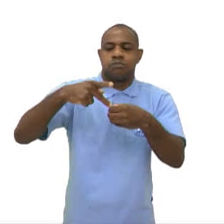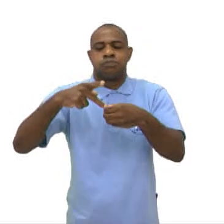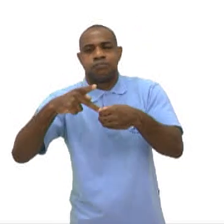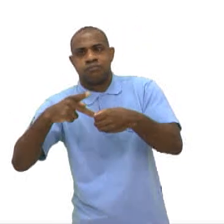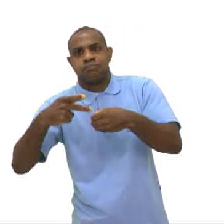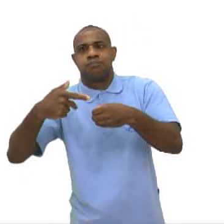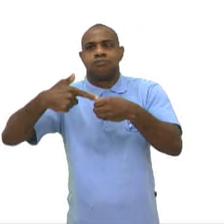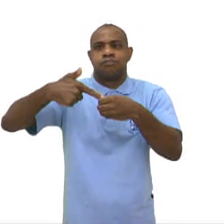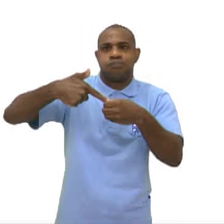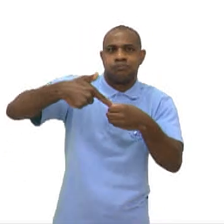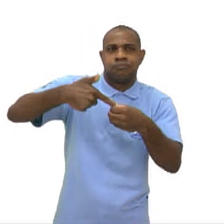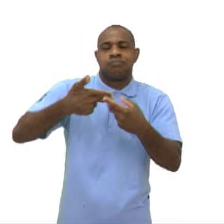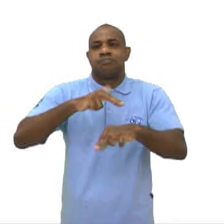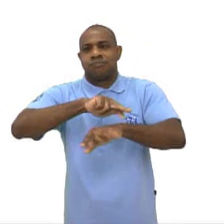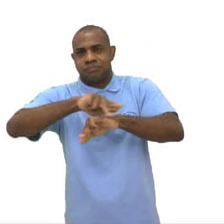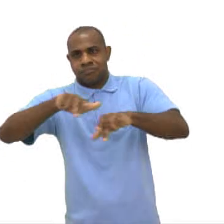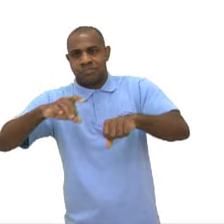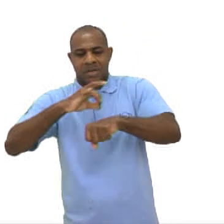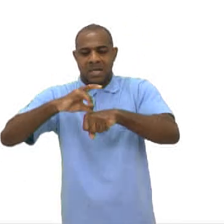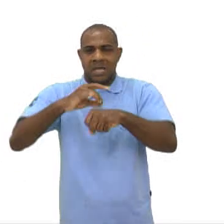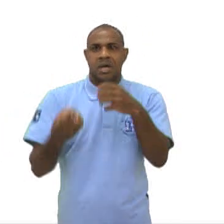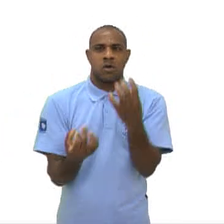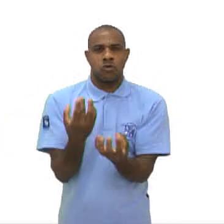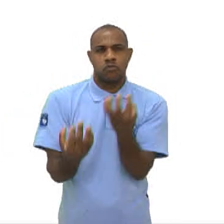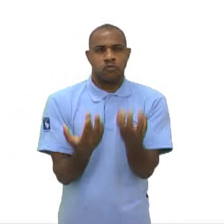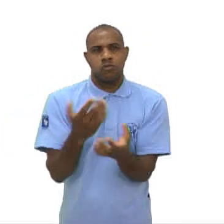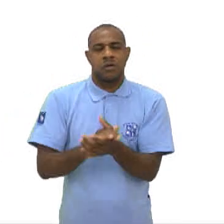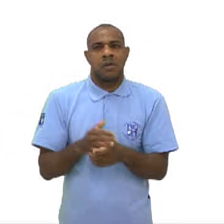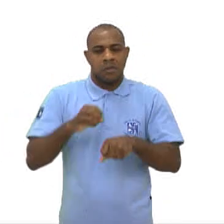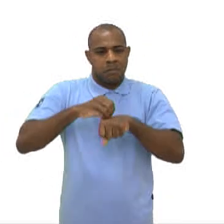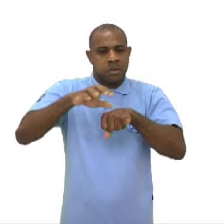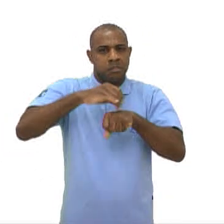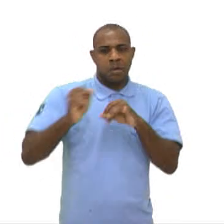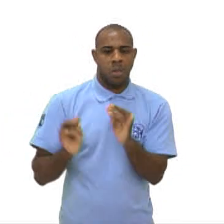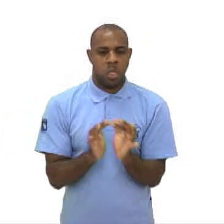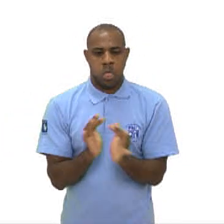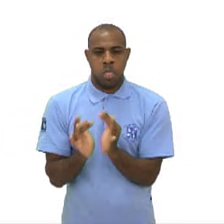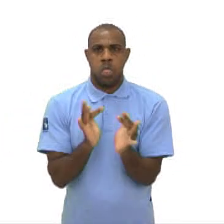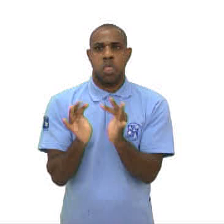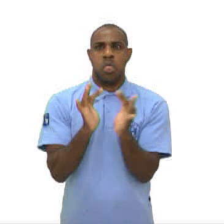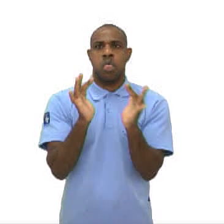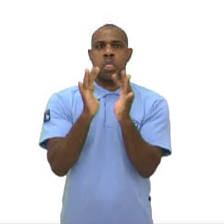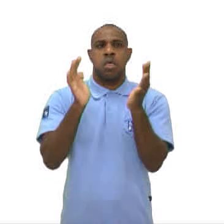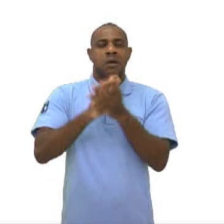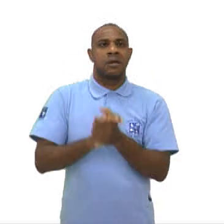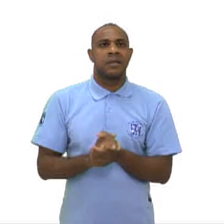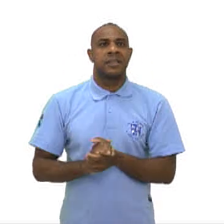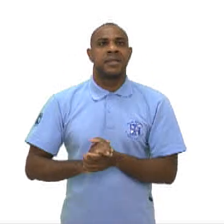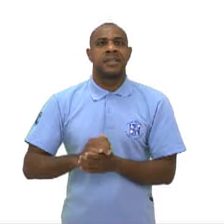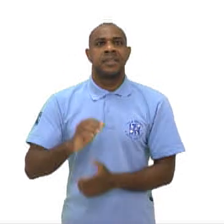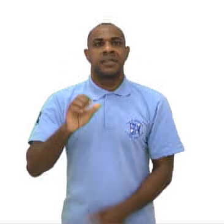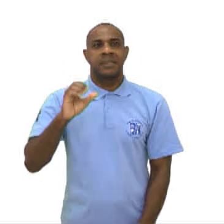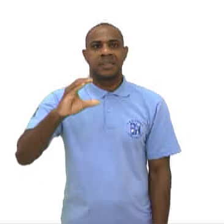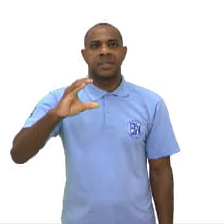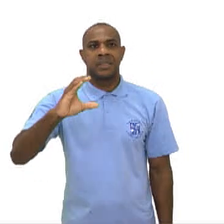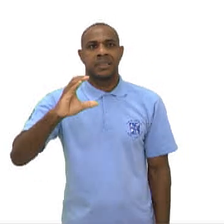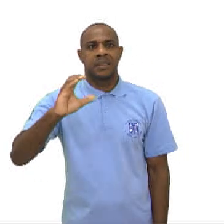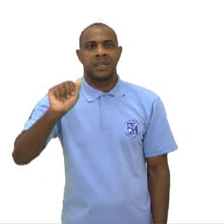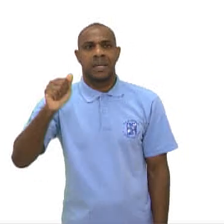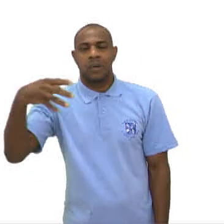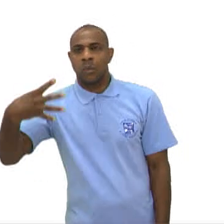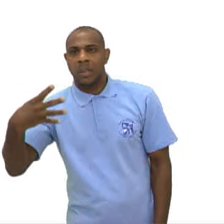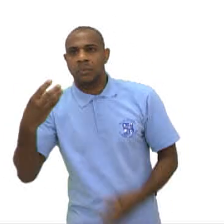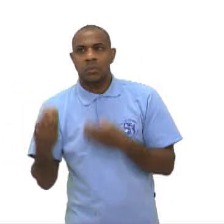libera o gás carbônico, CO2, para a atmosfera. Por outro lado, a produção do metano, CH4, outro gás causador de efeito